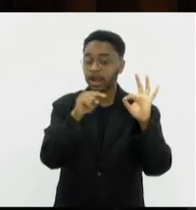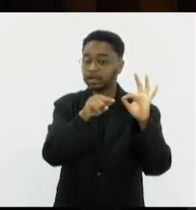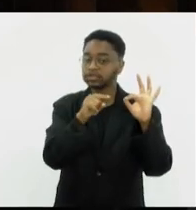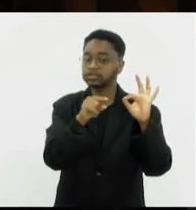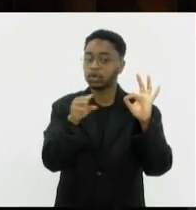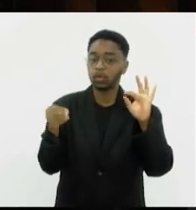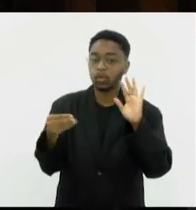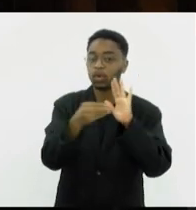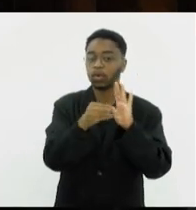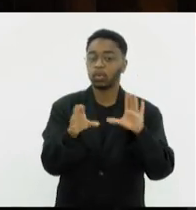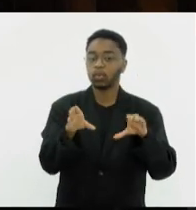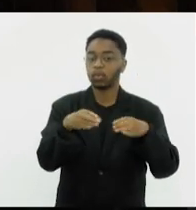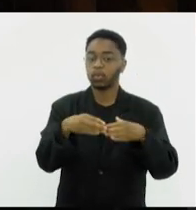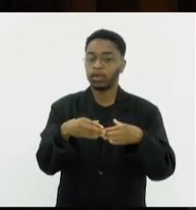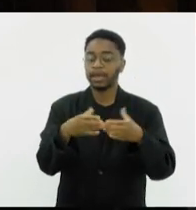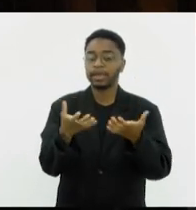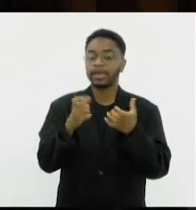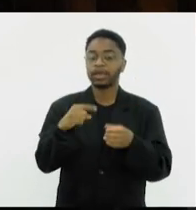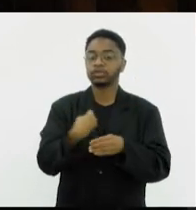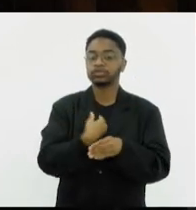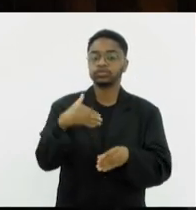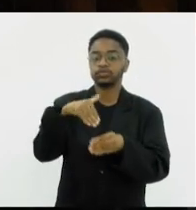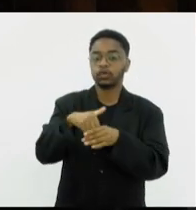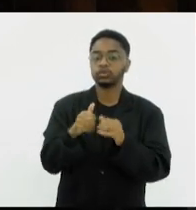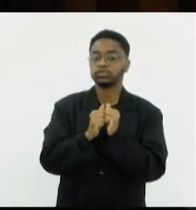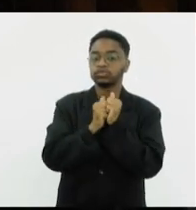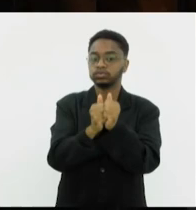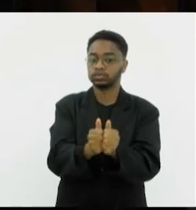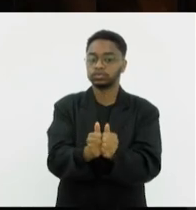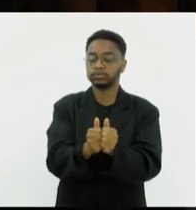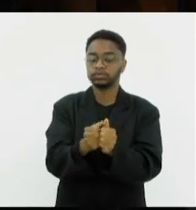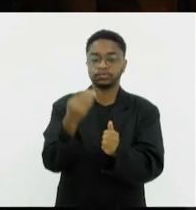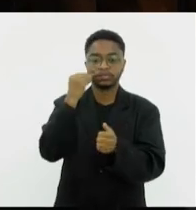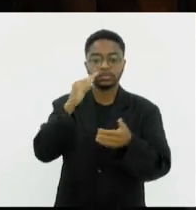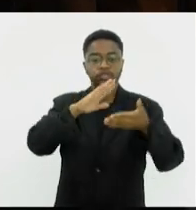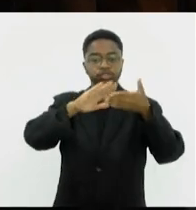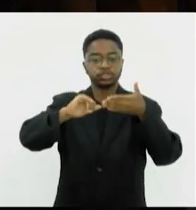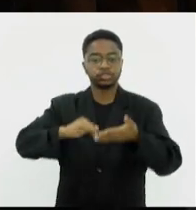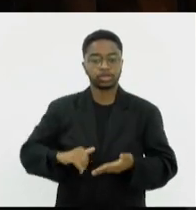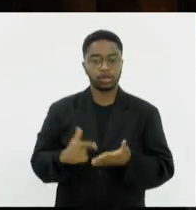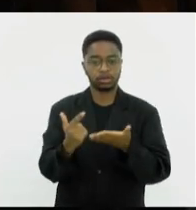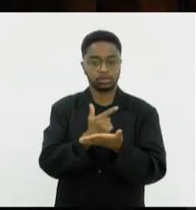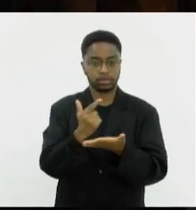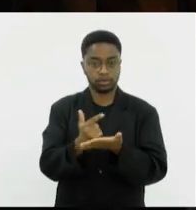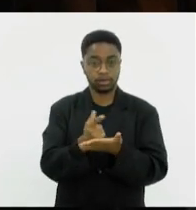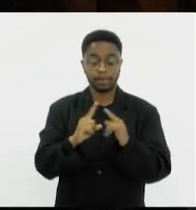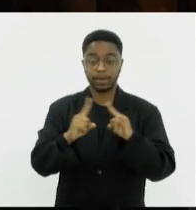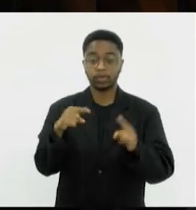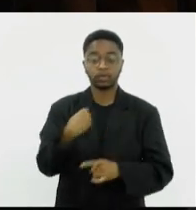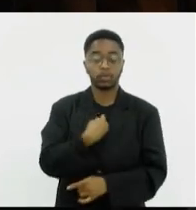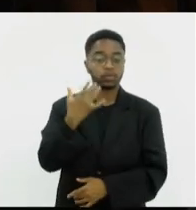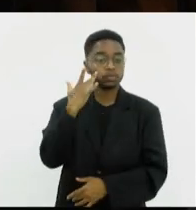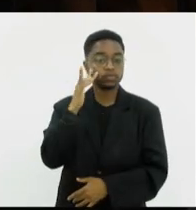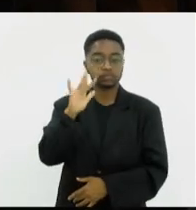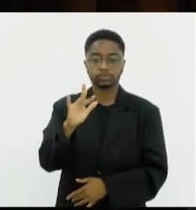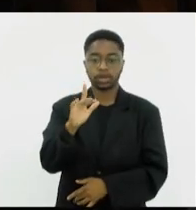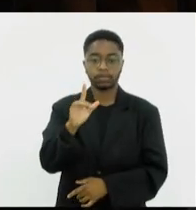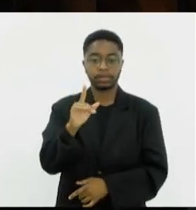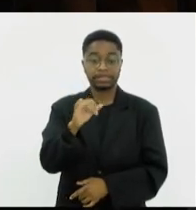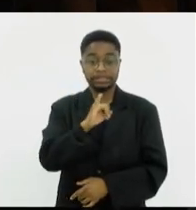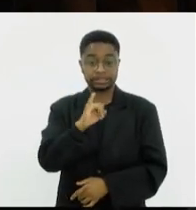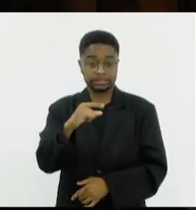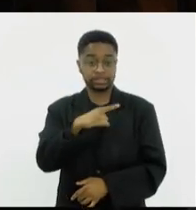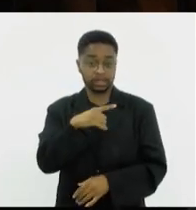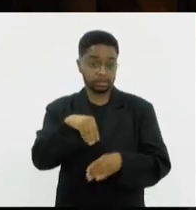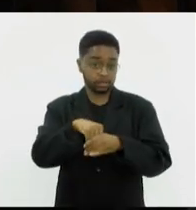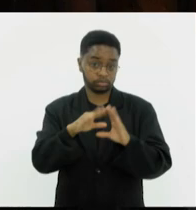bota no grupo, quer que a gente vote com ele para tirar de circulação a obra, que a gente não sabe nem se está circulando em